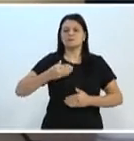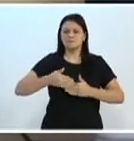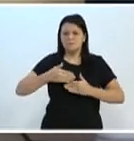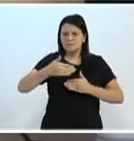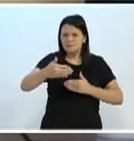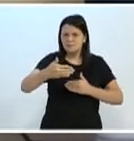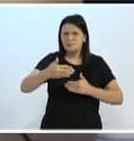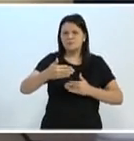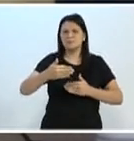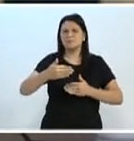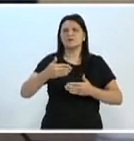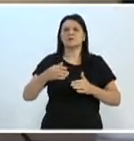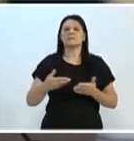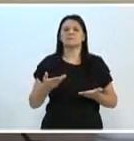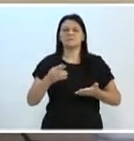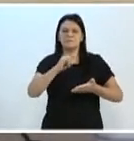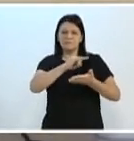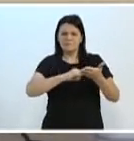o nosso protocolo.